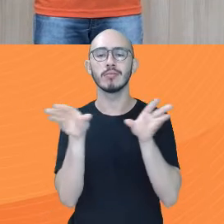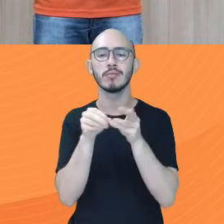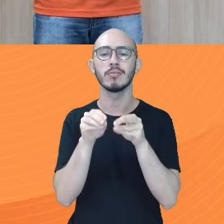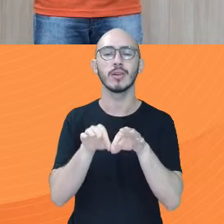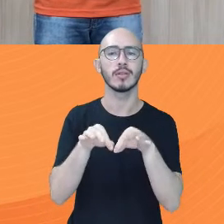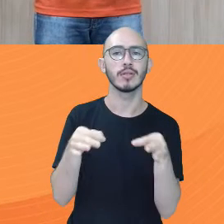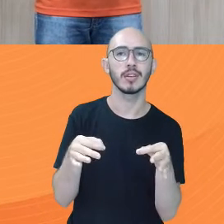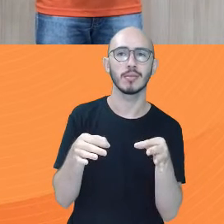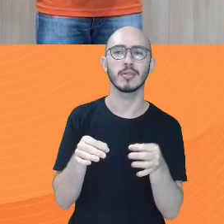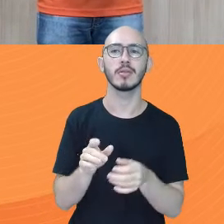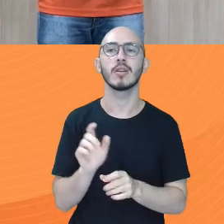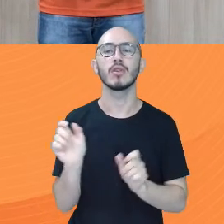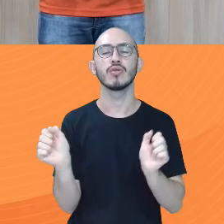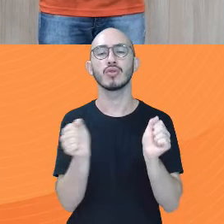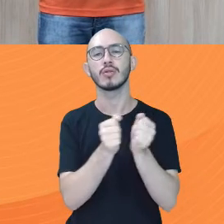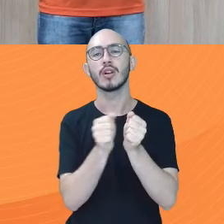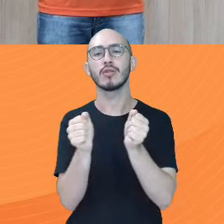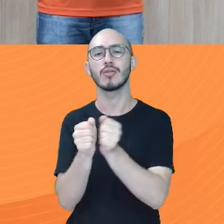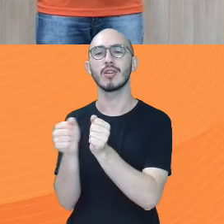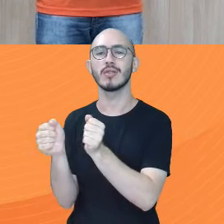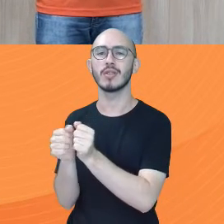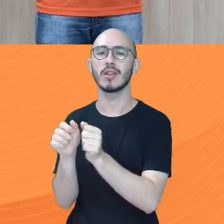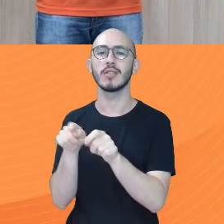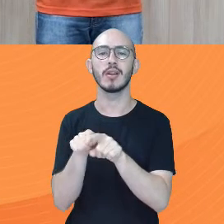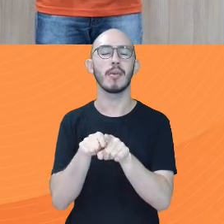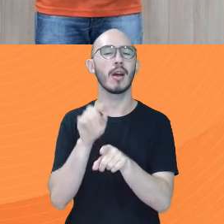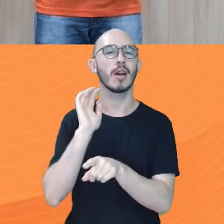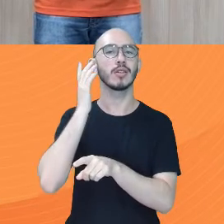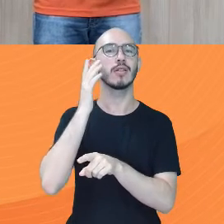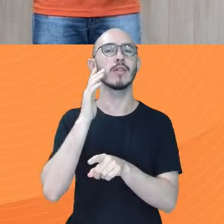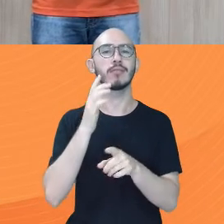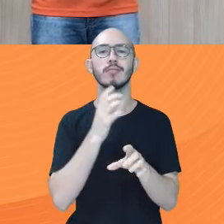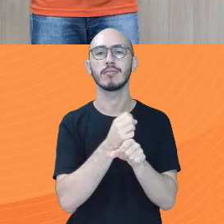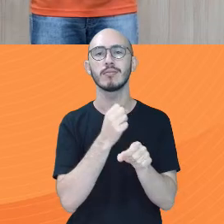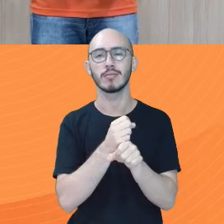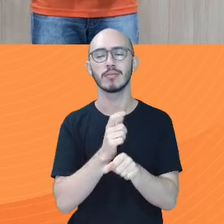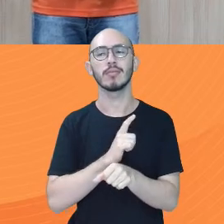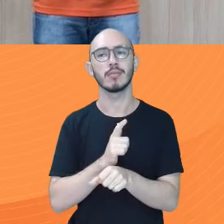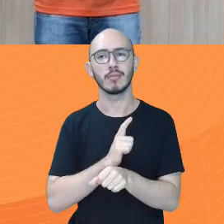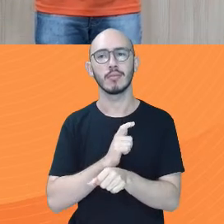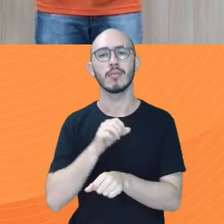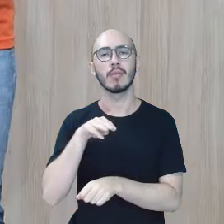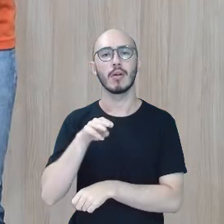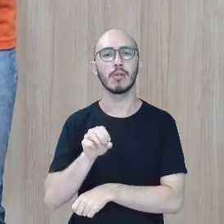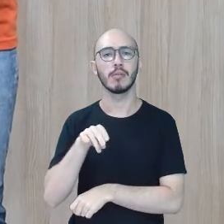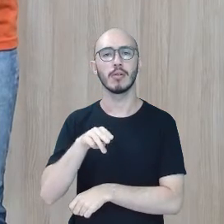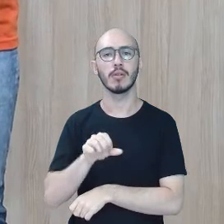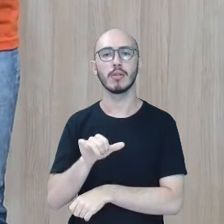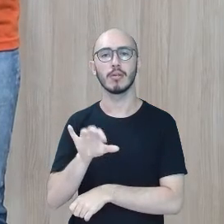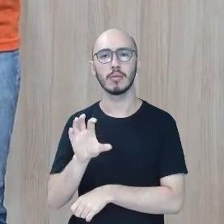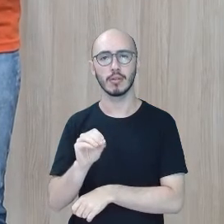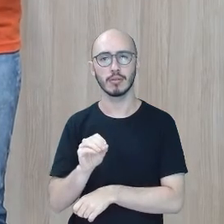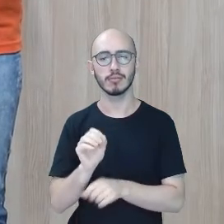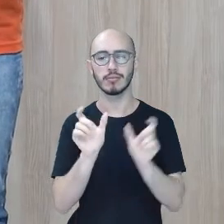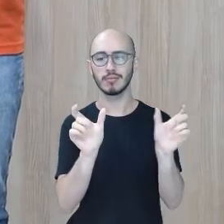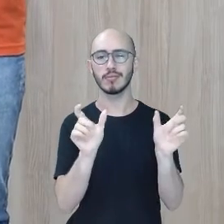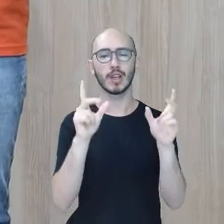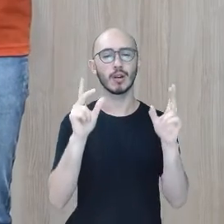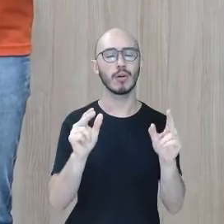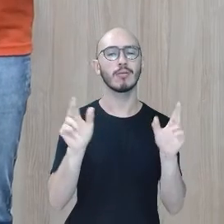dessa expressão, juntando e resolvendo as operações dos monômios semelhantes, certo?